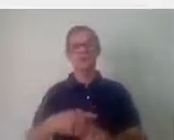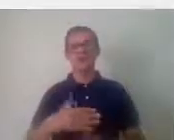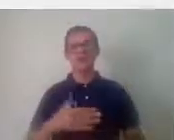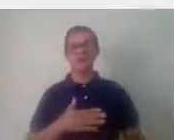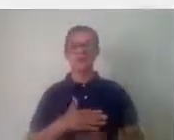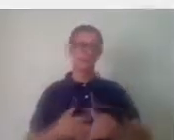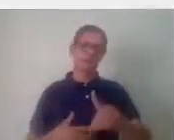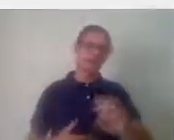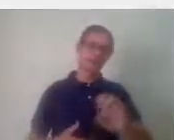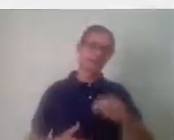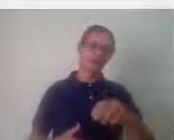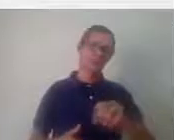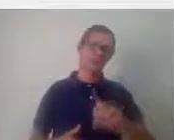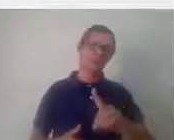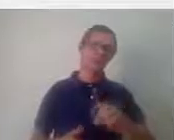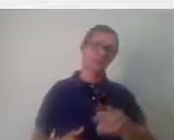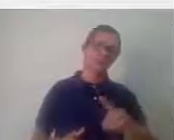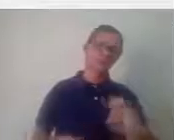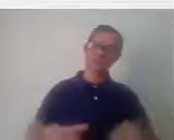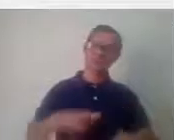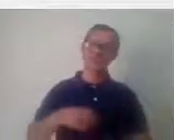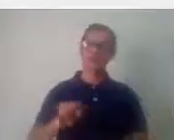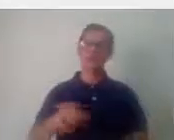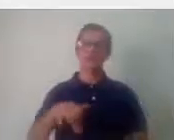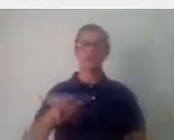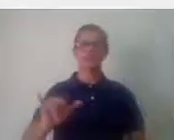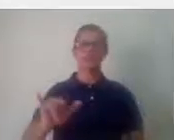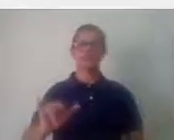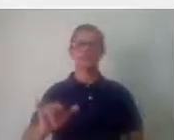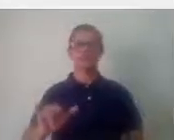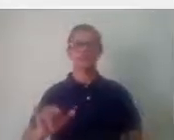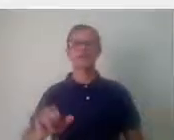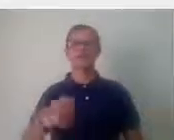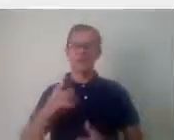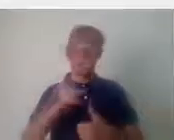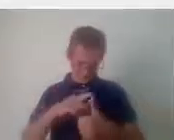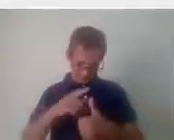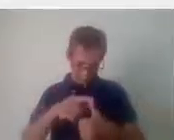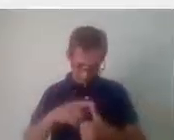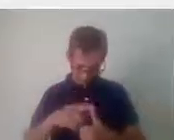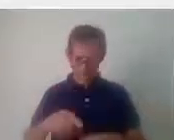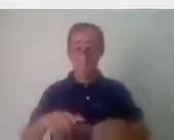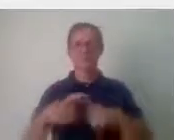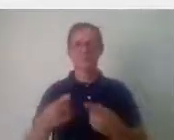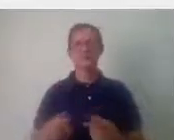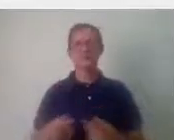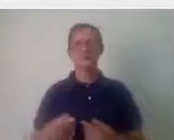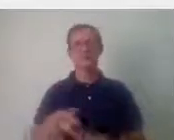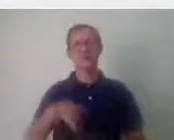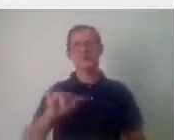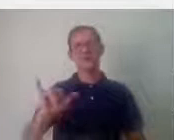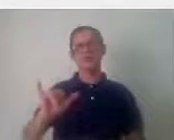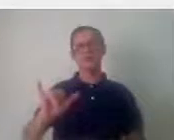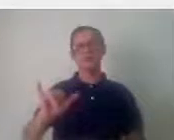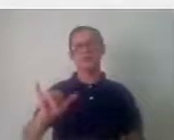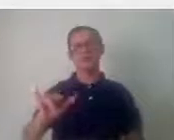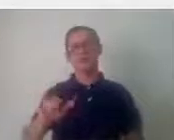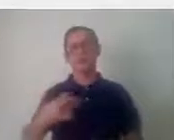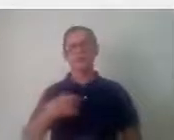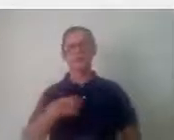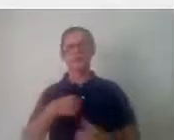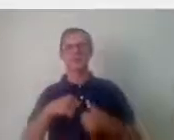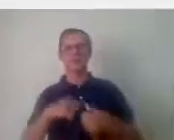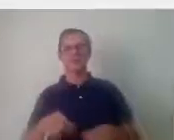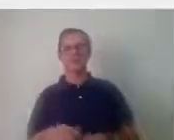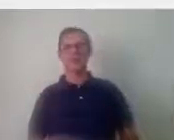densidade. E aí nós vamos ter 8y. Primeiro em relação a y. Se eu